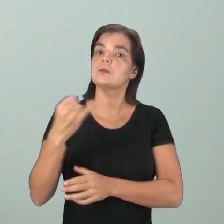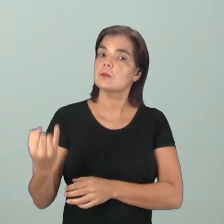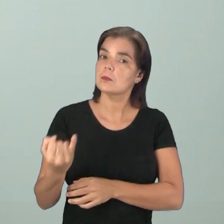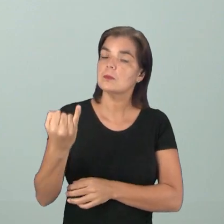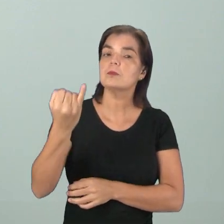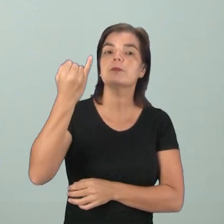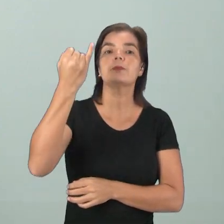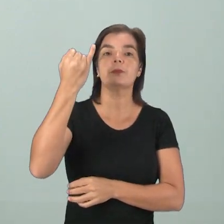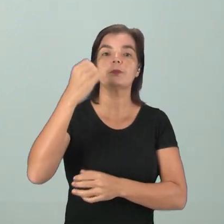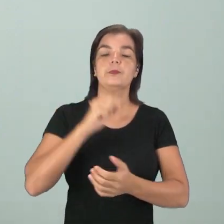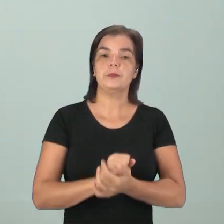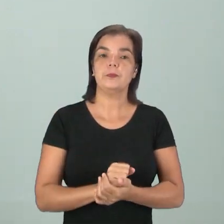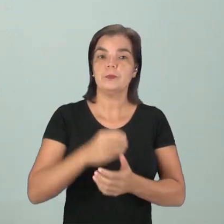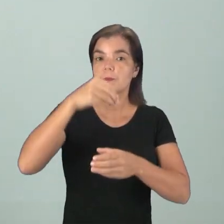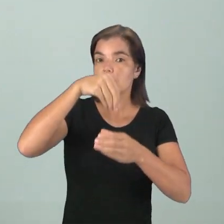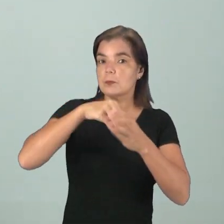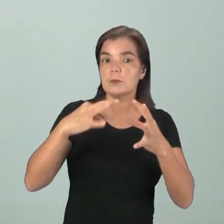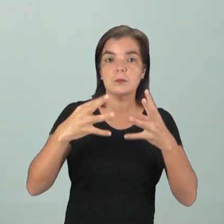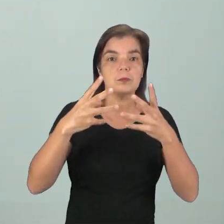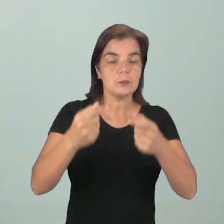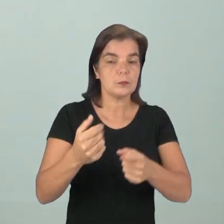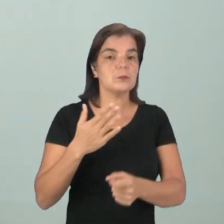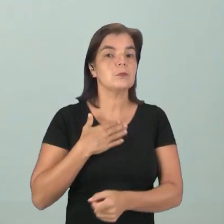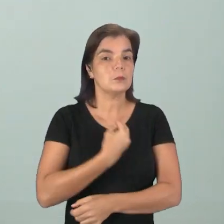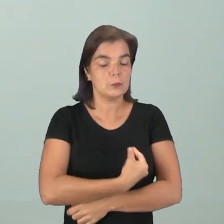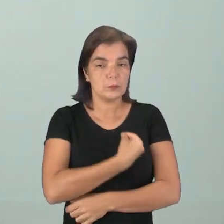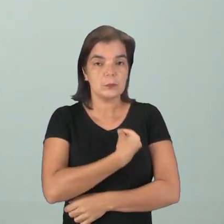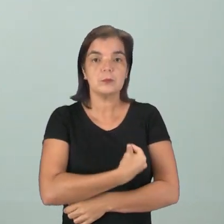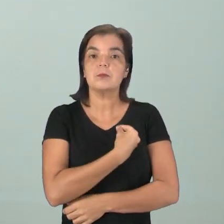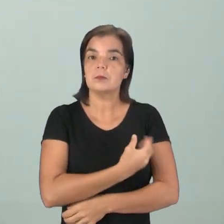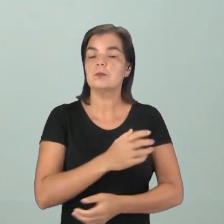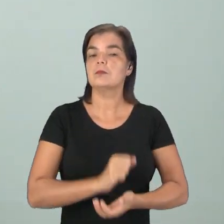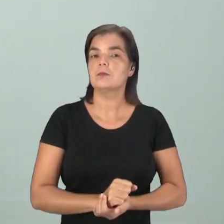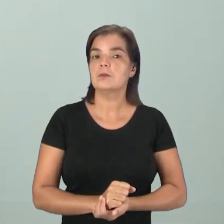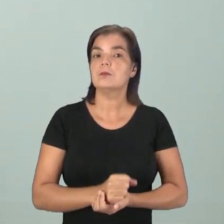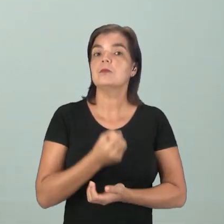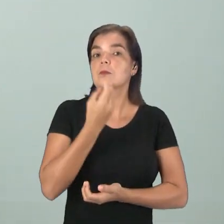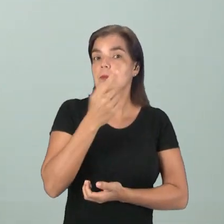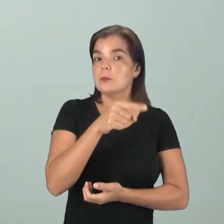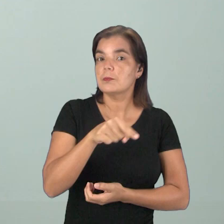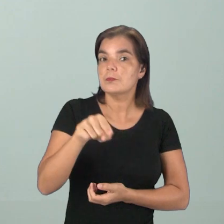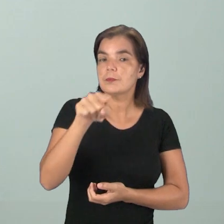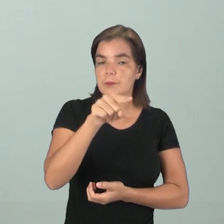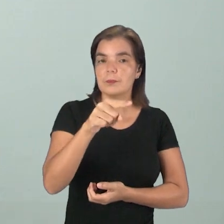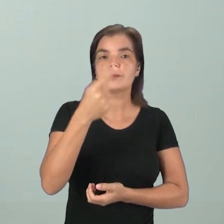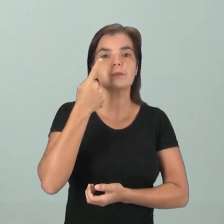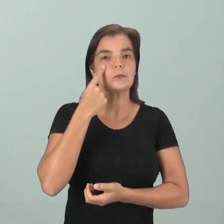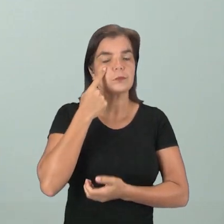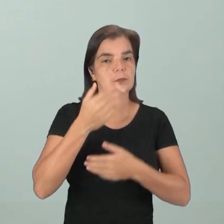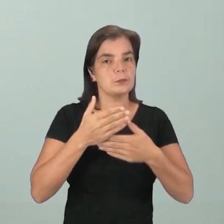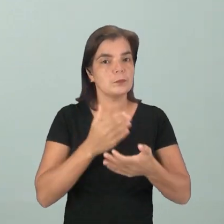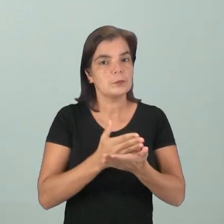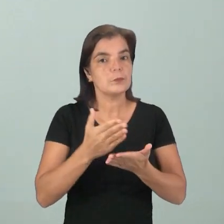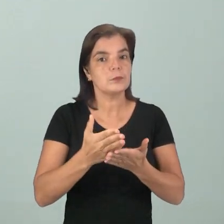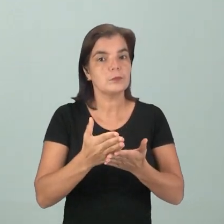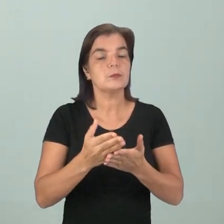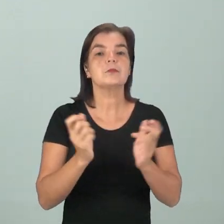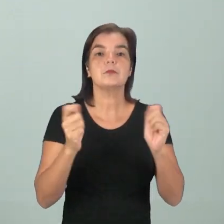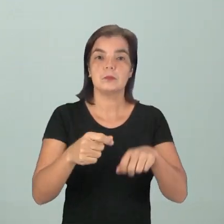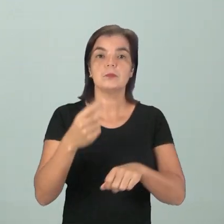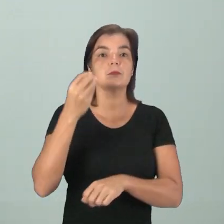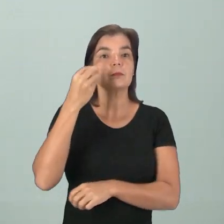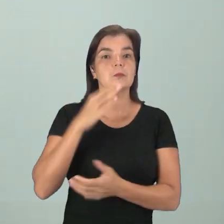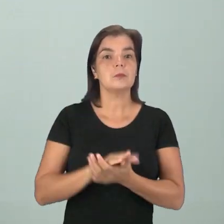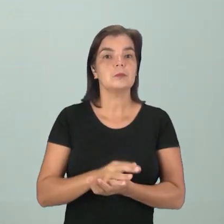muito importantes dentro de toda a minha história de vida. Então, é bom vocês partirem desse princípio para